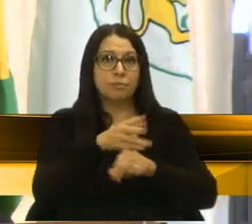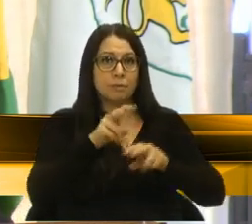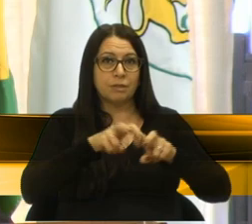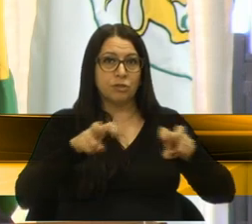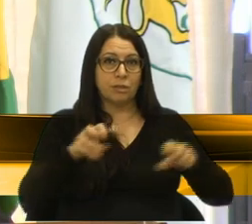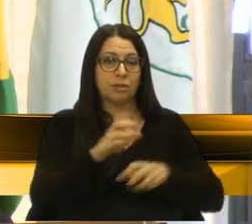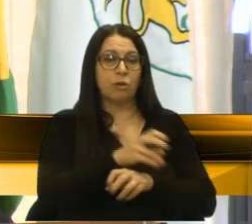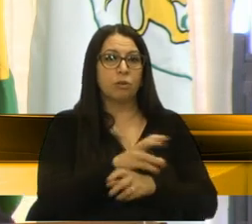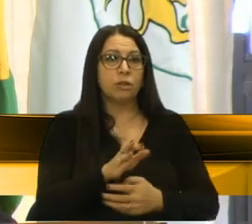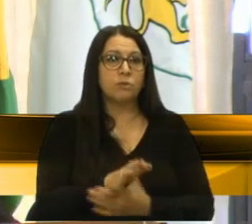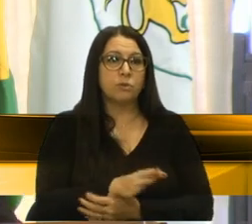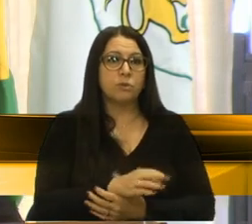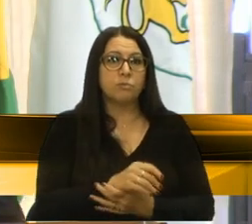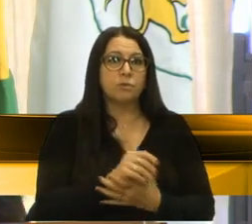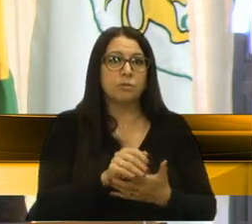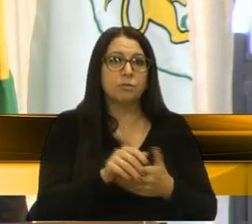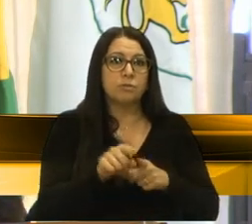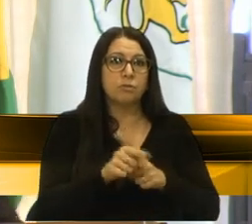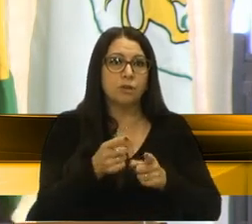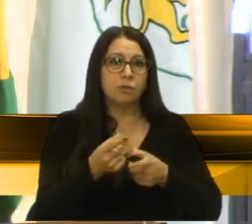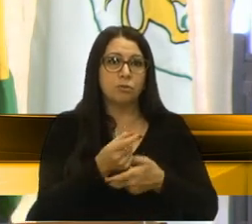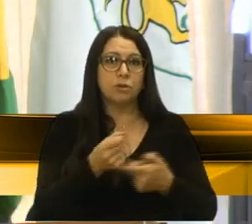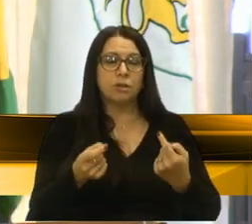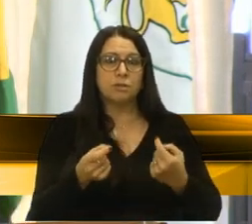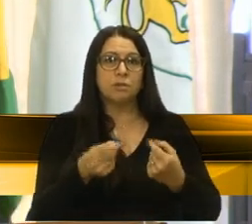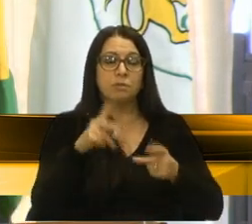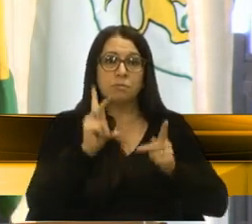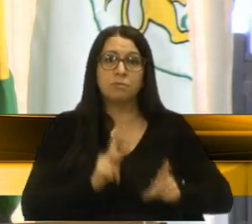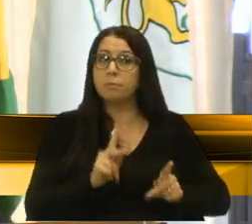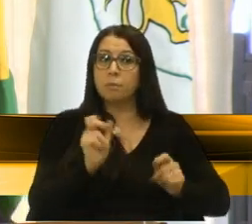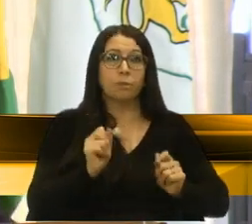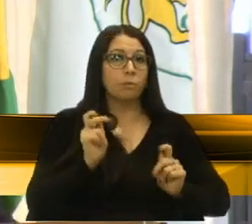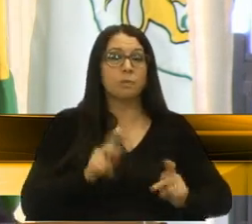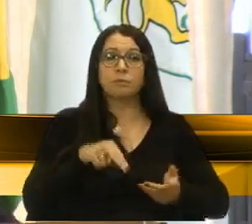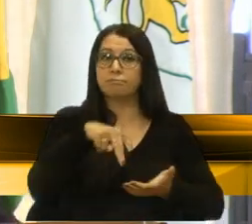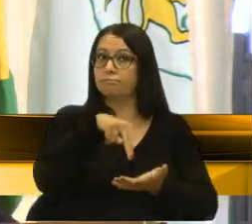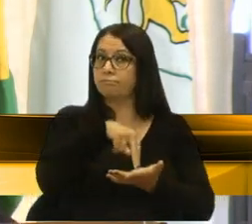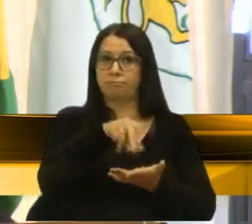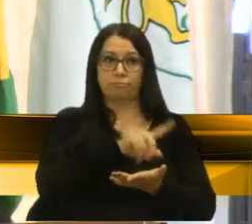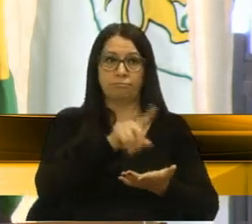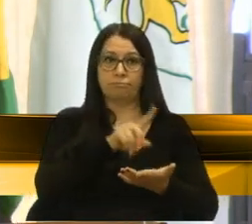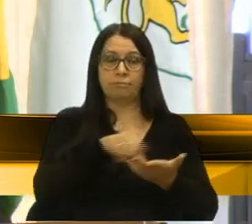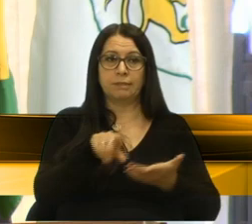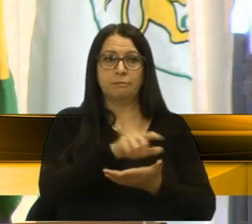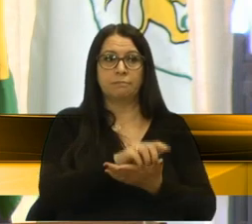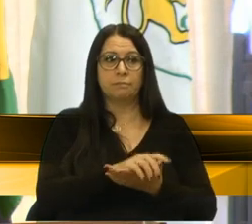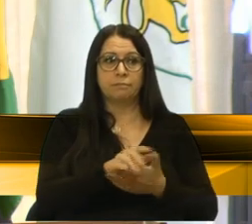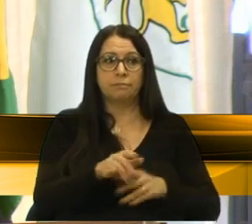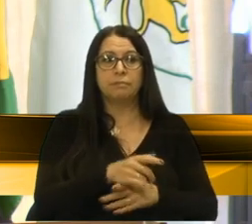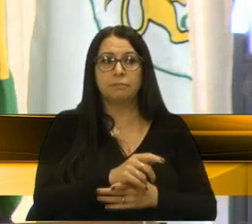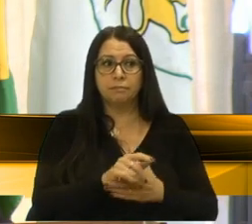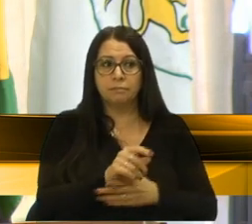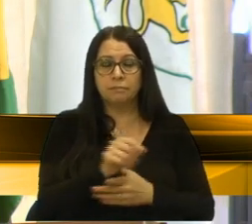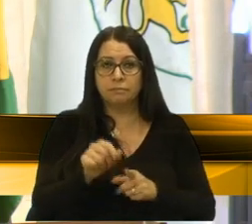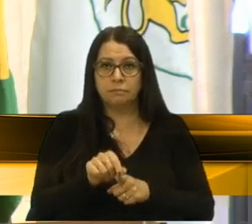sentados. Em outras palavras, não pode ter pessoa de pé. E no seu artigo 9º,